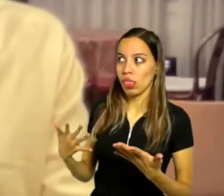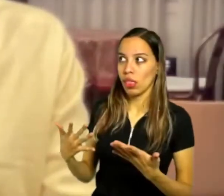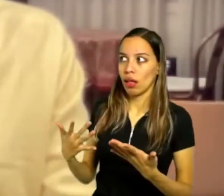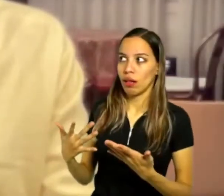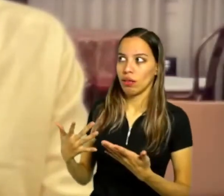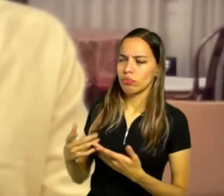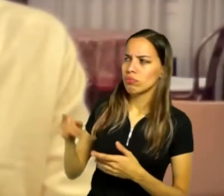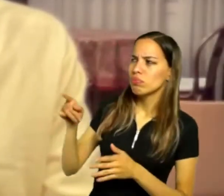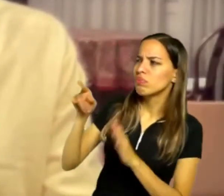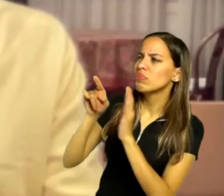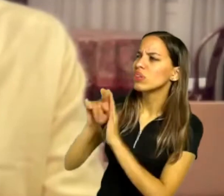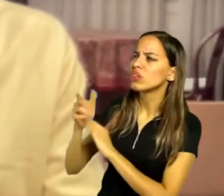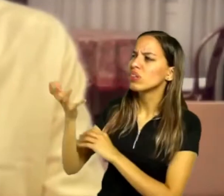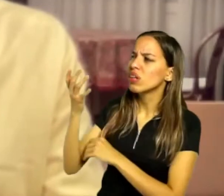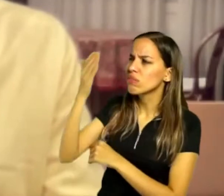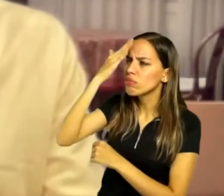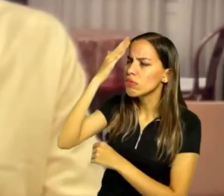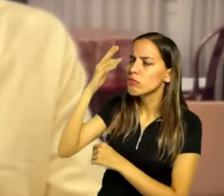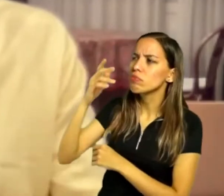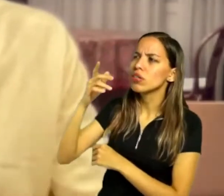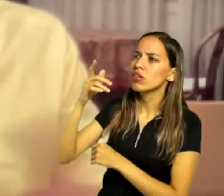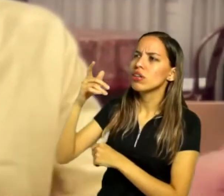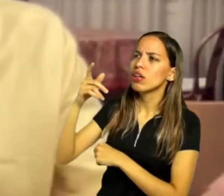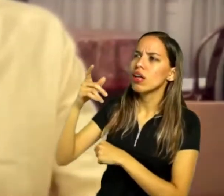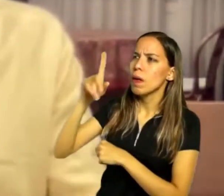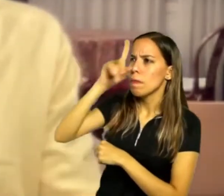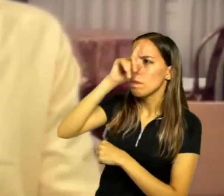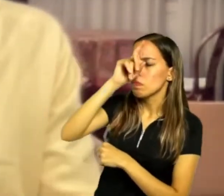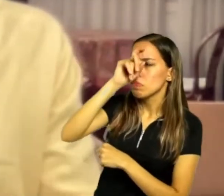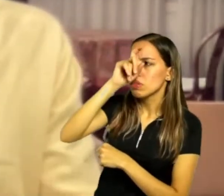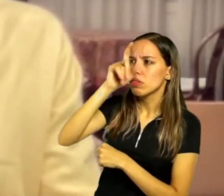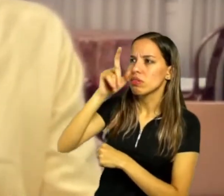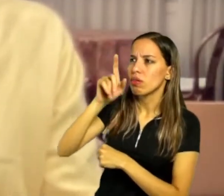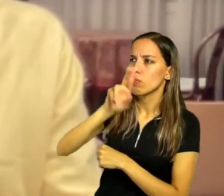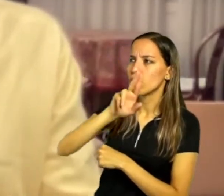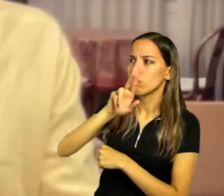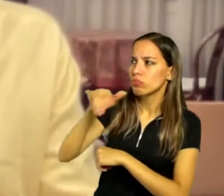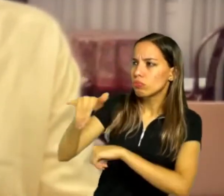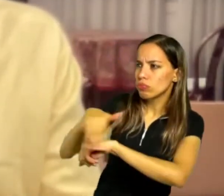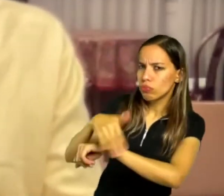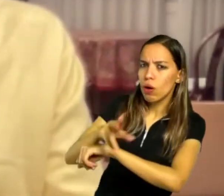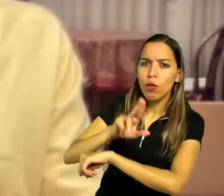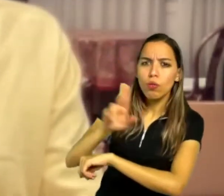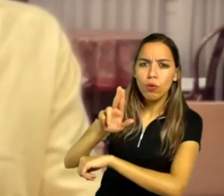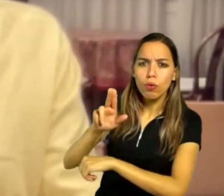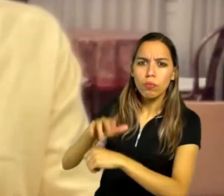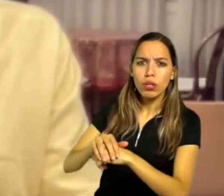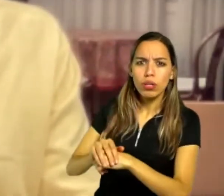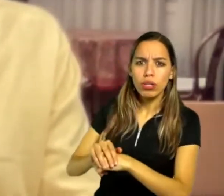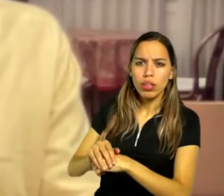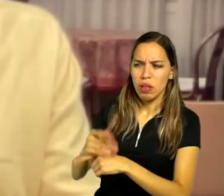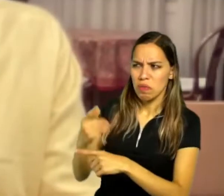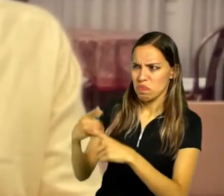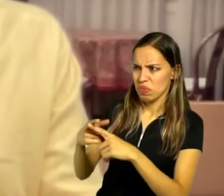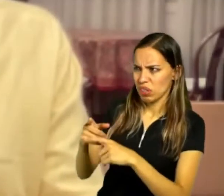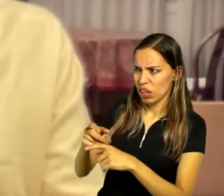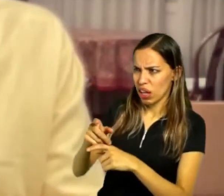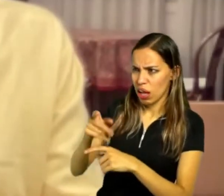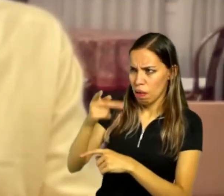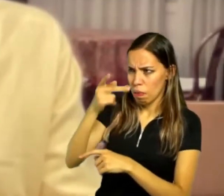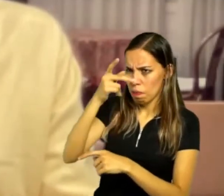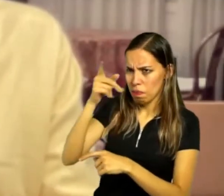desse hospital em Nova York, porque eu, às vezes, vou para Nova York, a trabalho e tudo, e um hospital que cobra $5.000 por